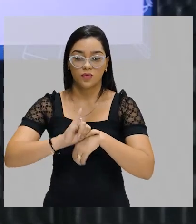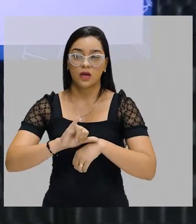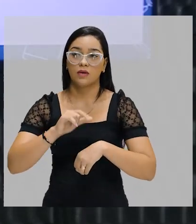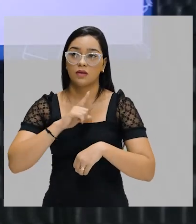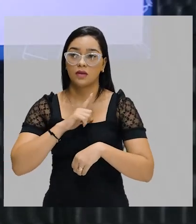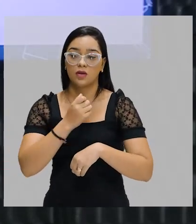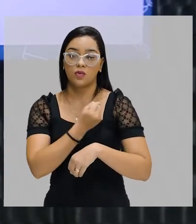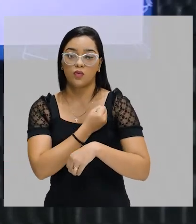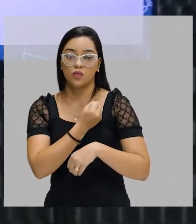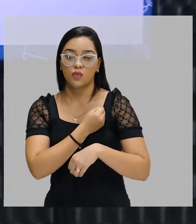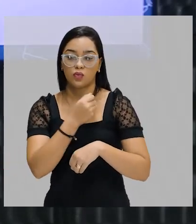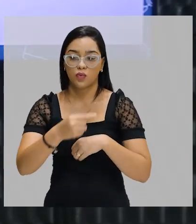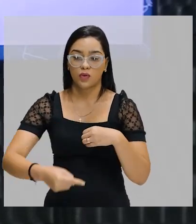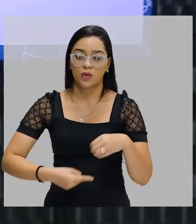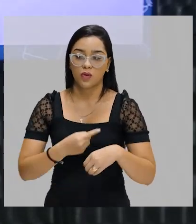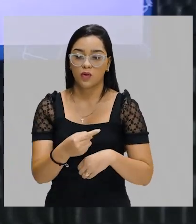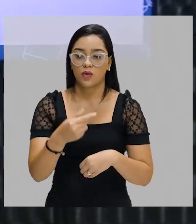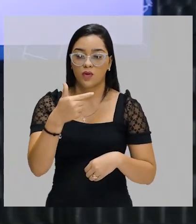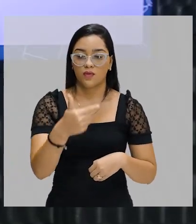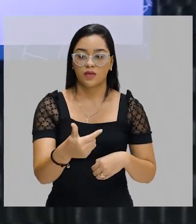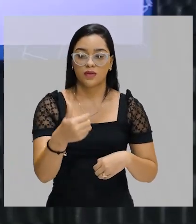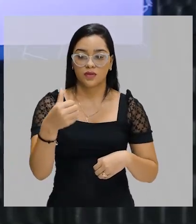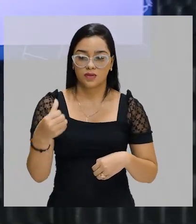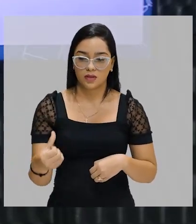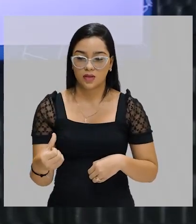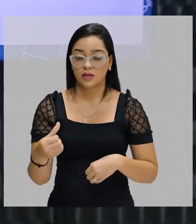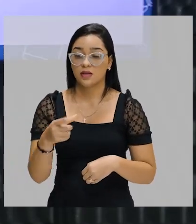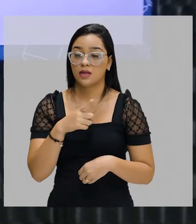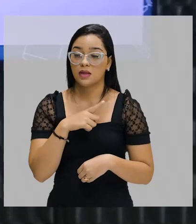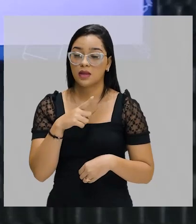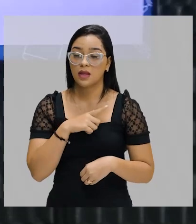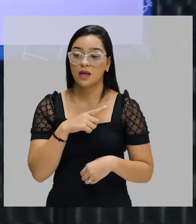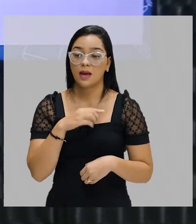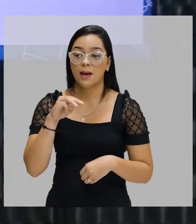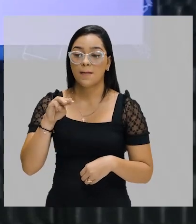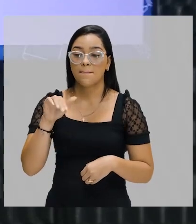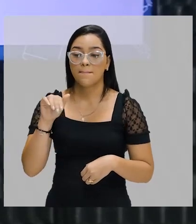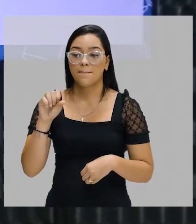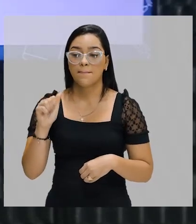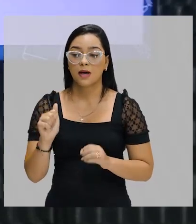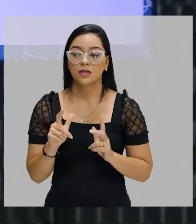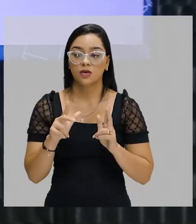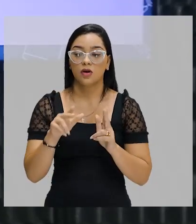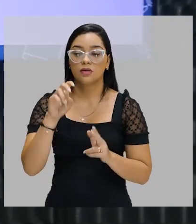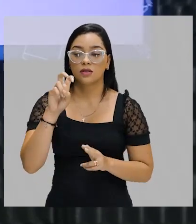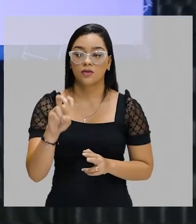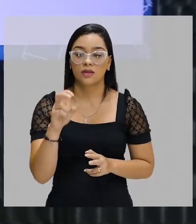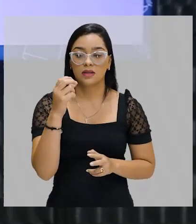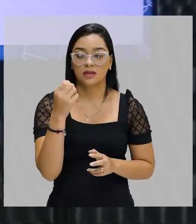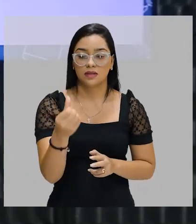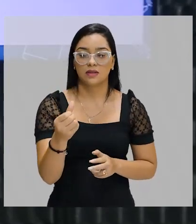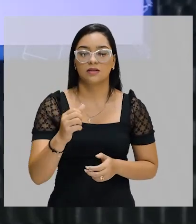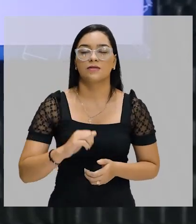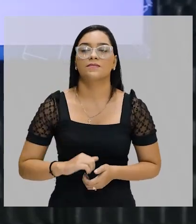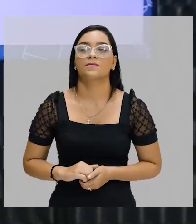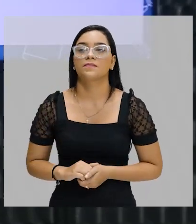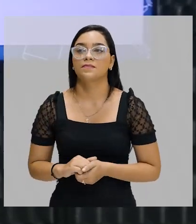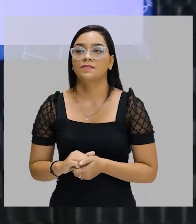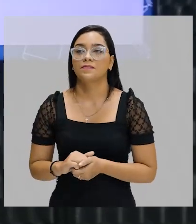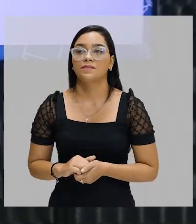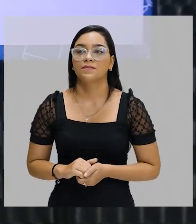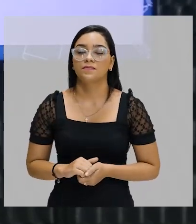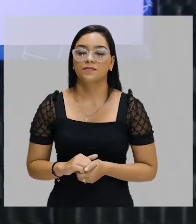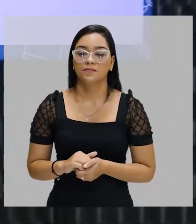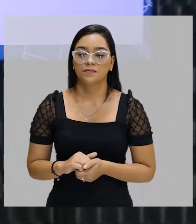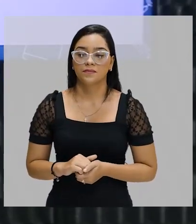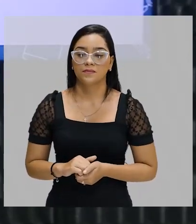o número atômico, que é 26, possui número de massa igual a 56. O número